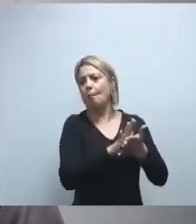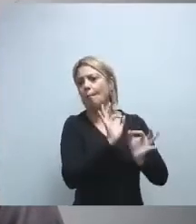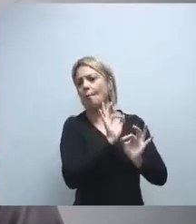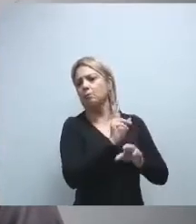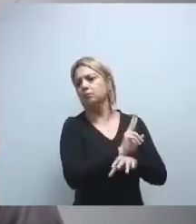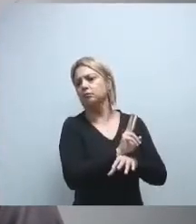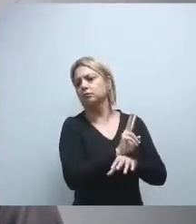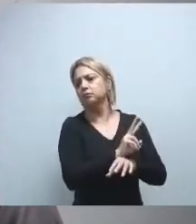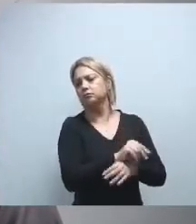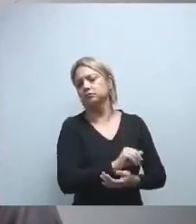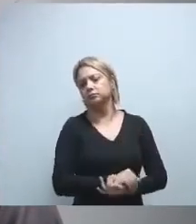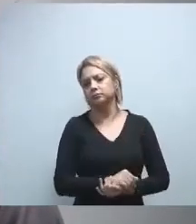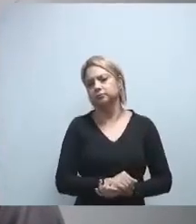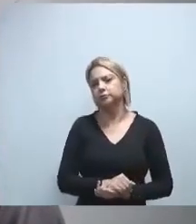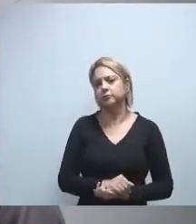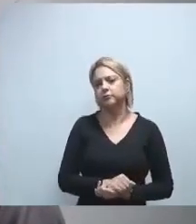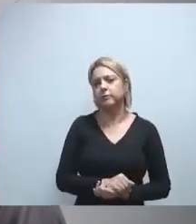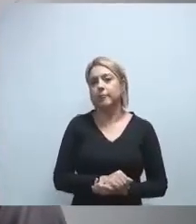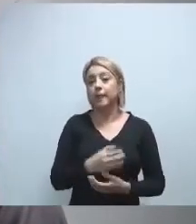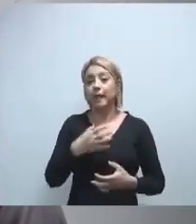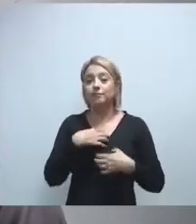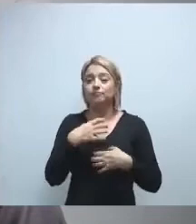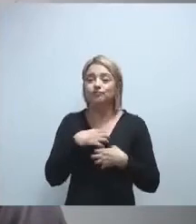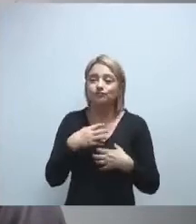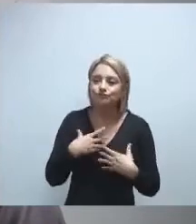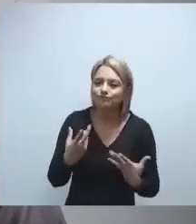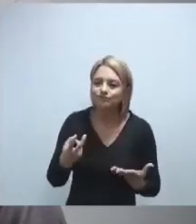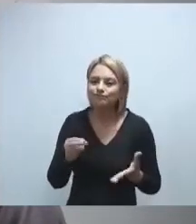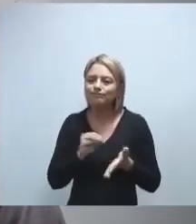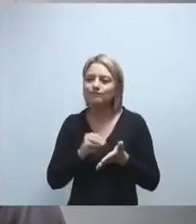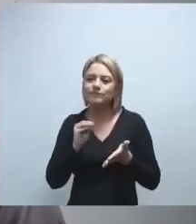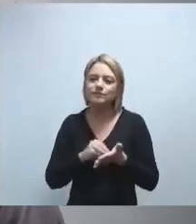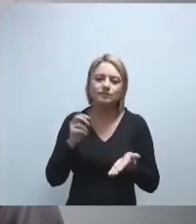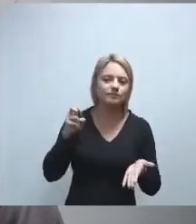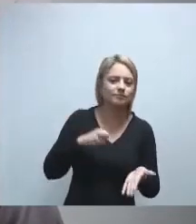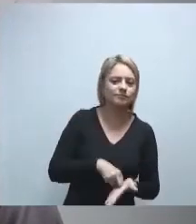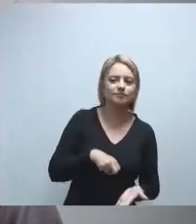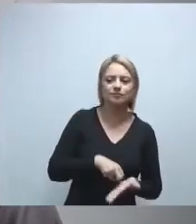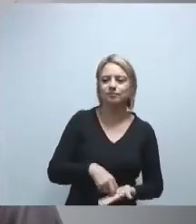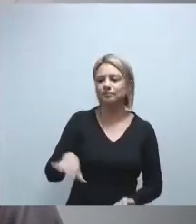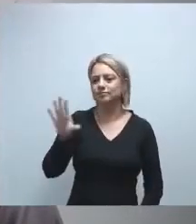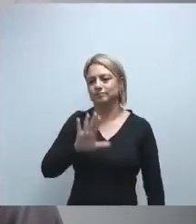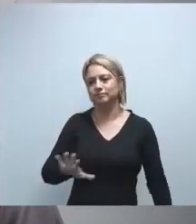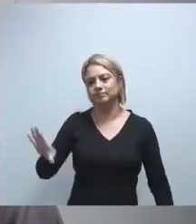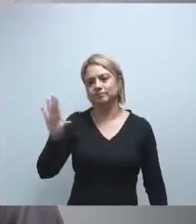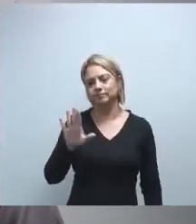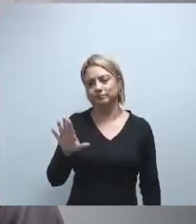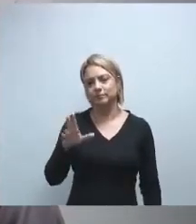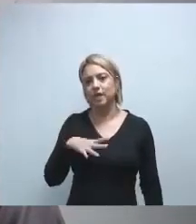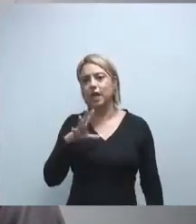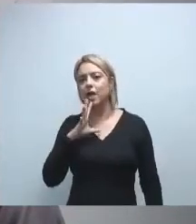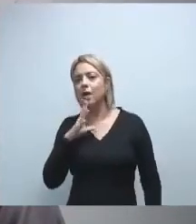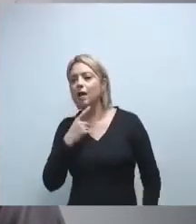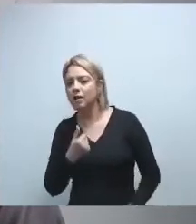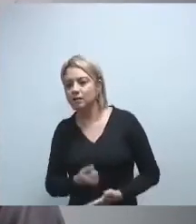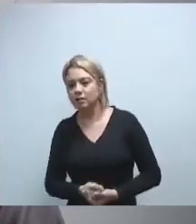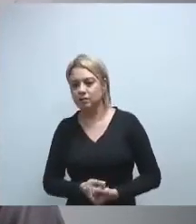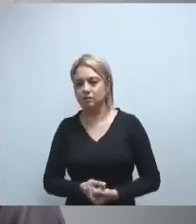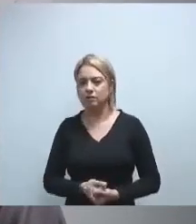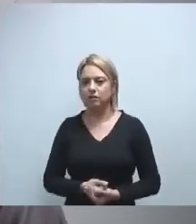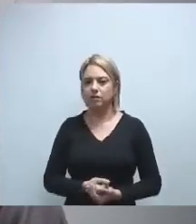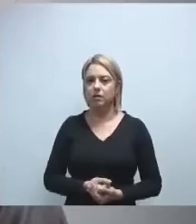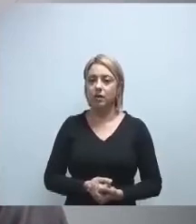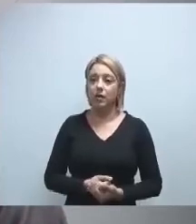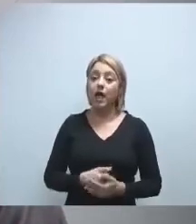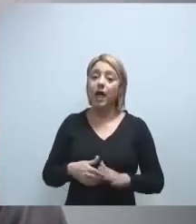ele então dá uma sensação de impunidade geral então eu acho que há